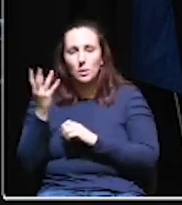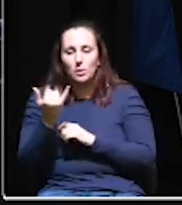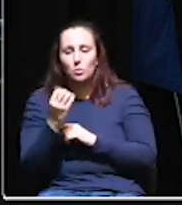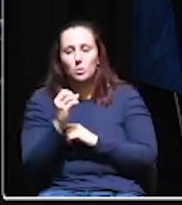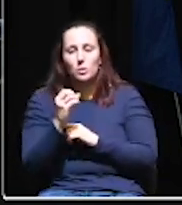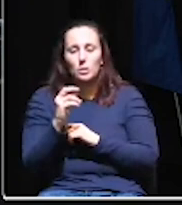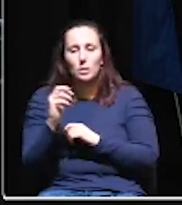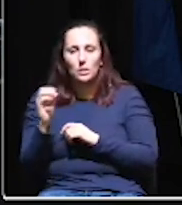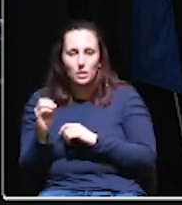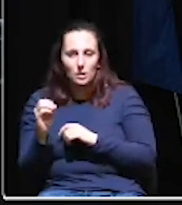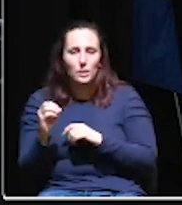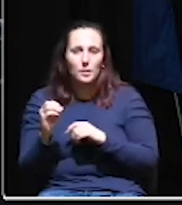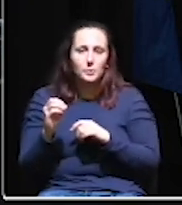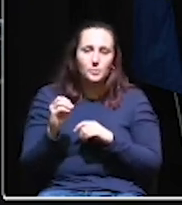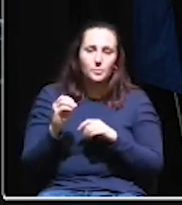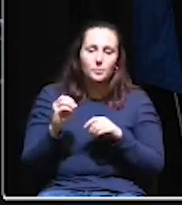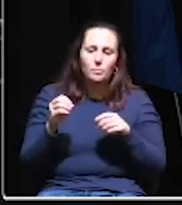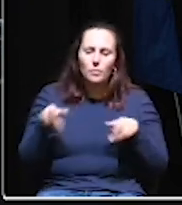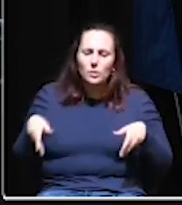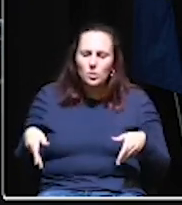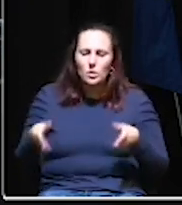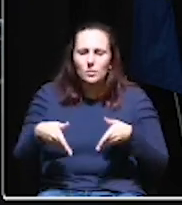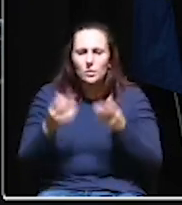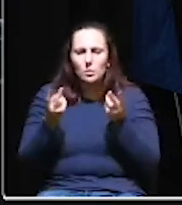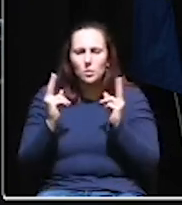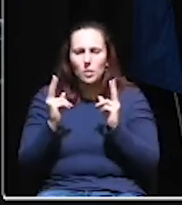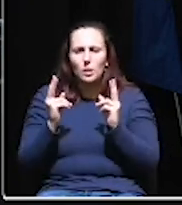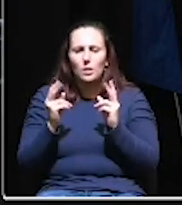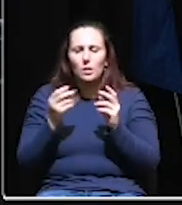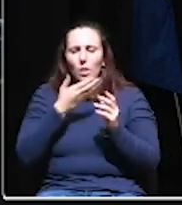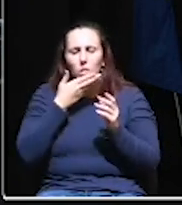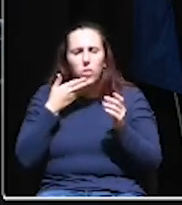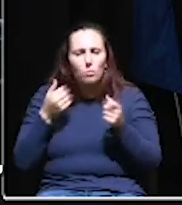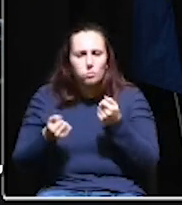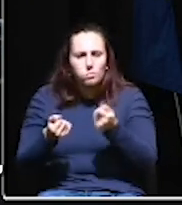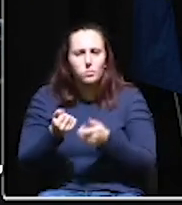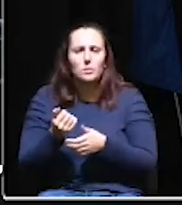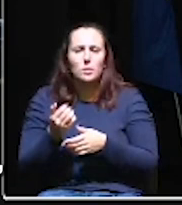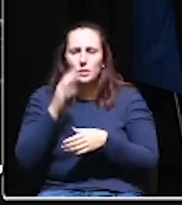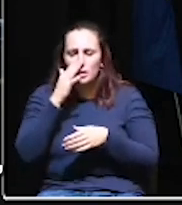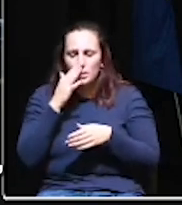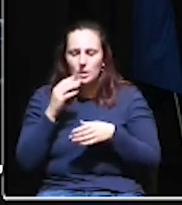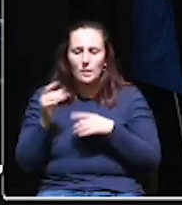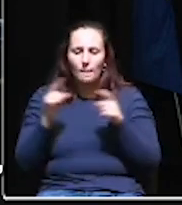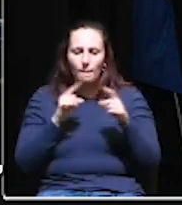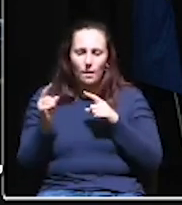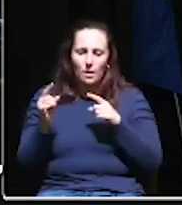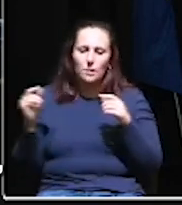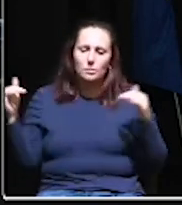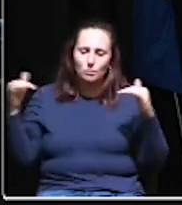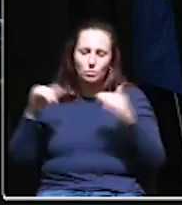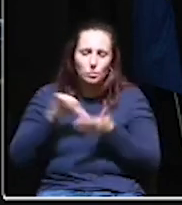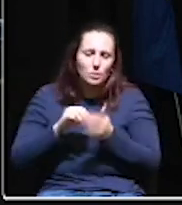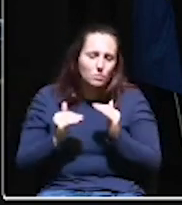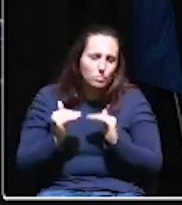sentidos de circulação das laterais da Avenida da Liberdade para que o tráfego flua. Assim, incentiva-se a circulação de mais automóveis para o centro da cidade de